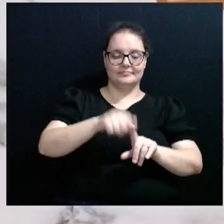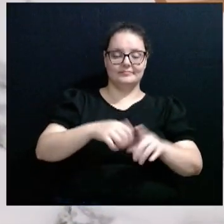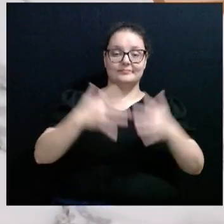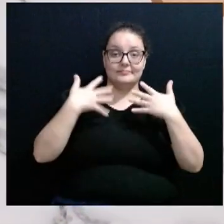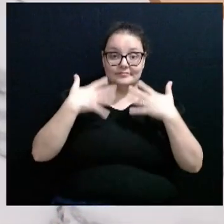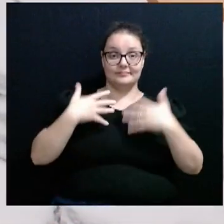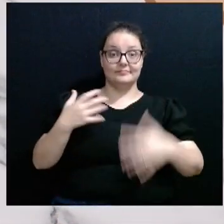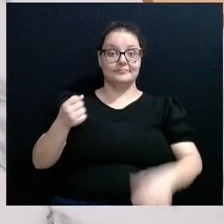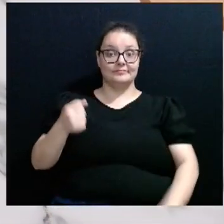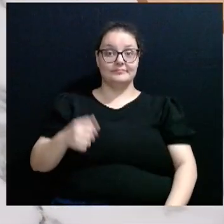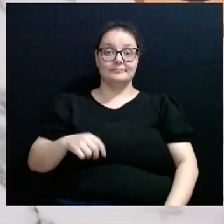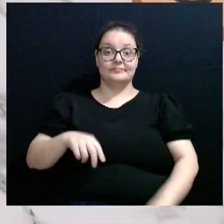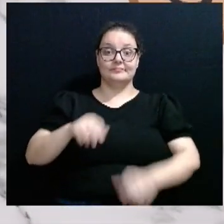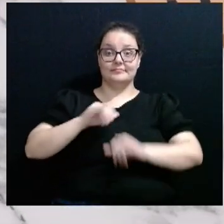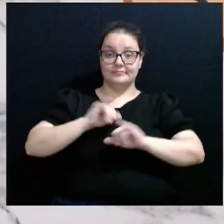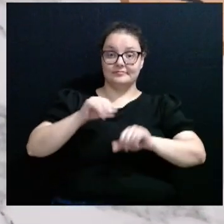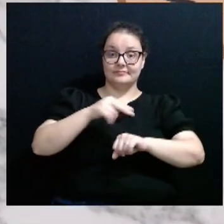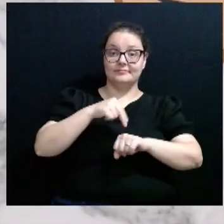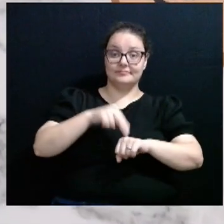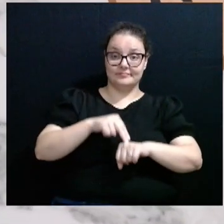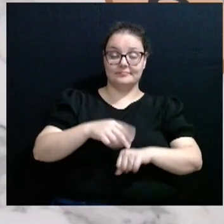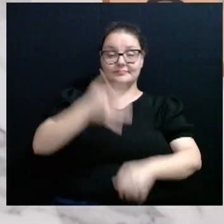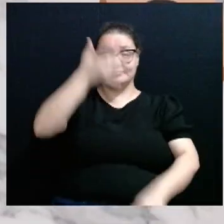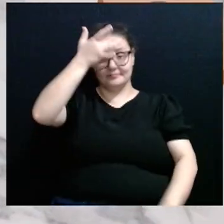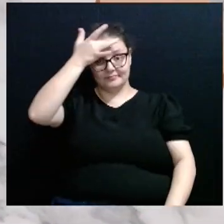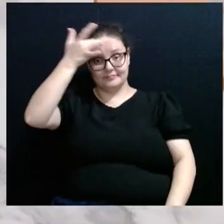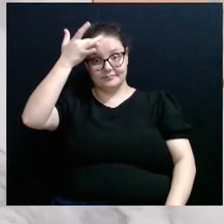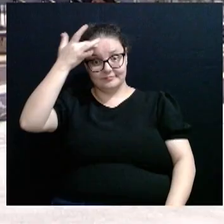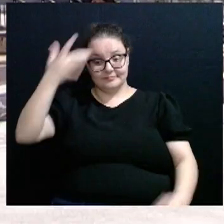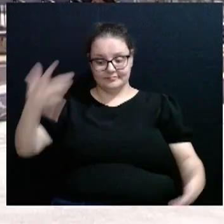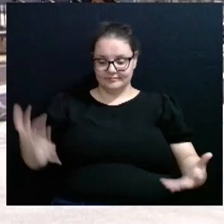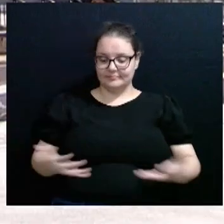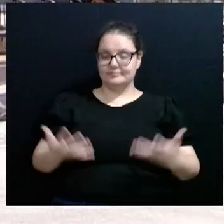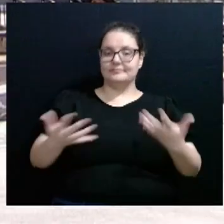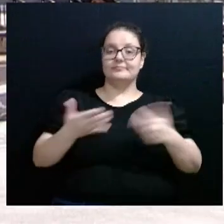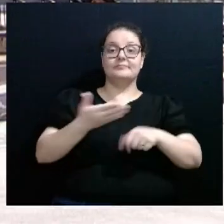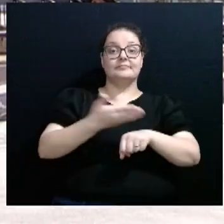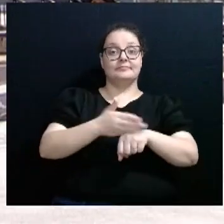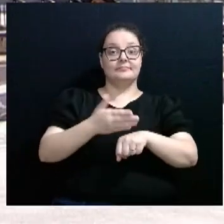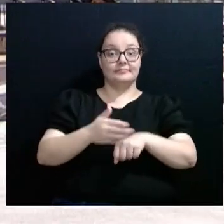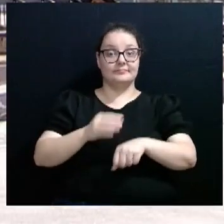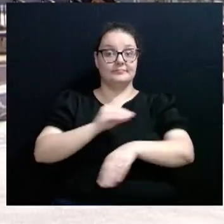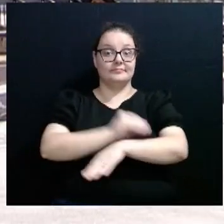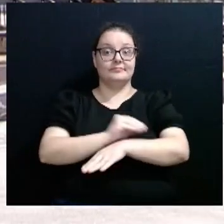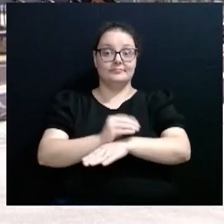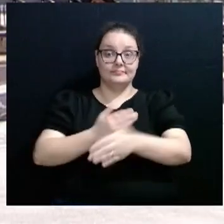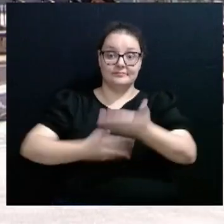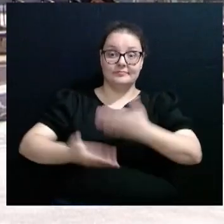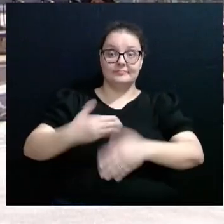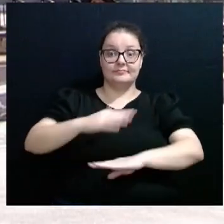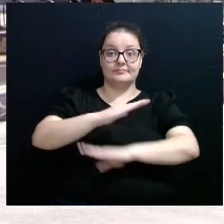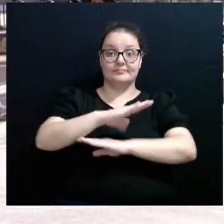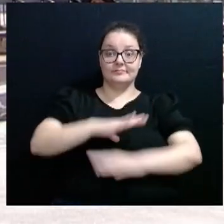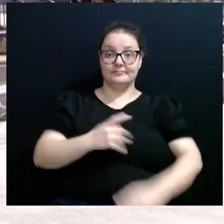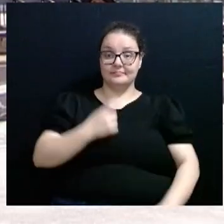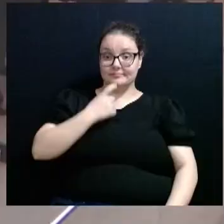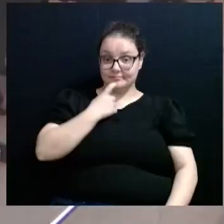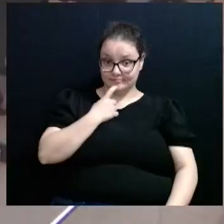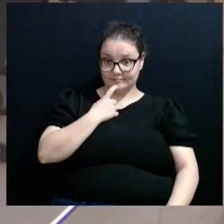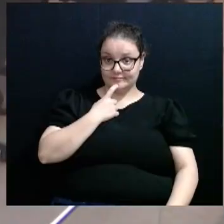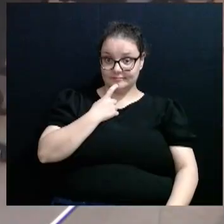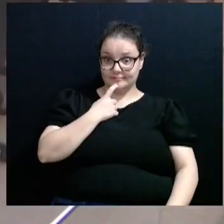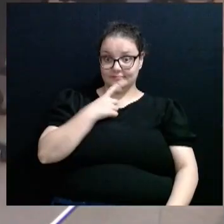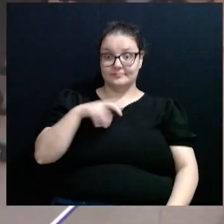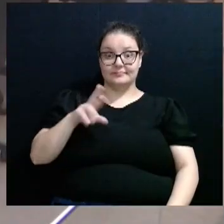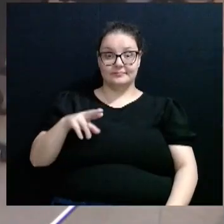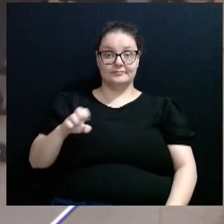voltada à promoção da saúde mental e ao incentivo a práticas de cuidado integral, a Câmara Municipal de Campinas, por meio da Elecamp, a